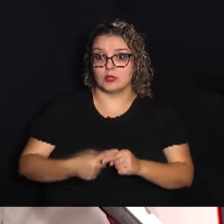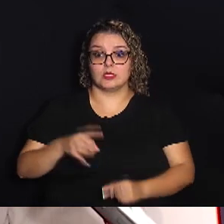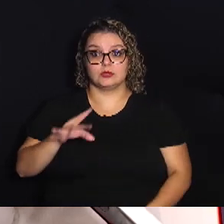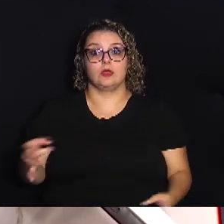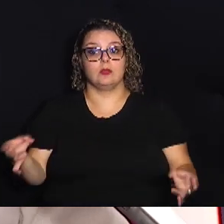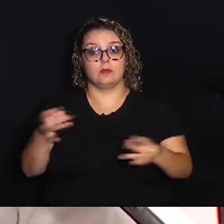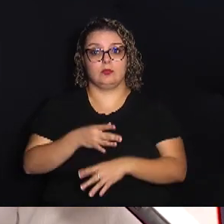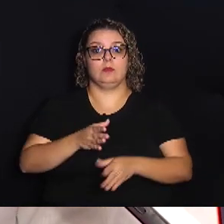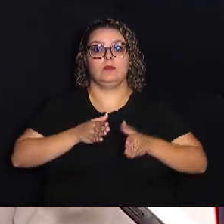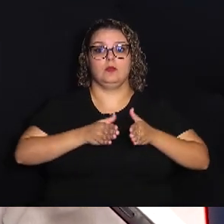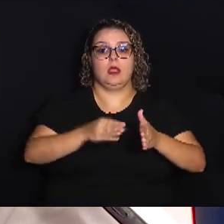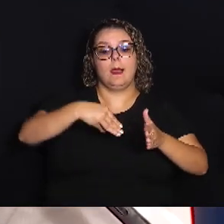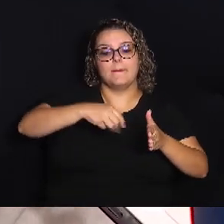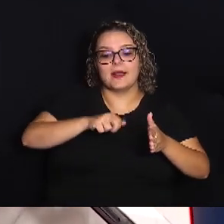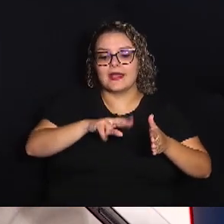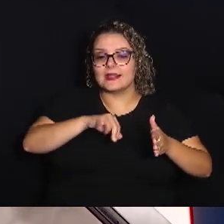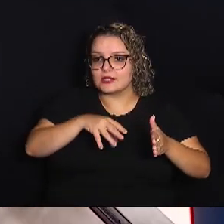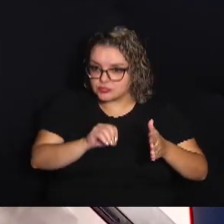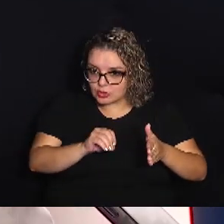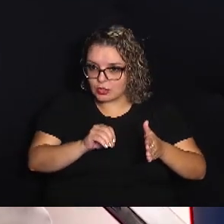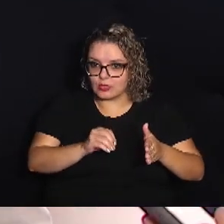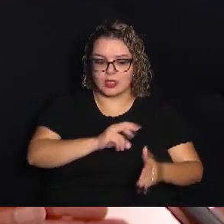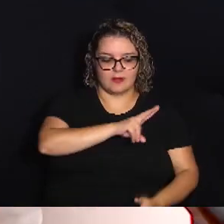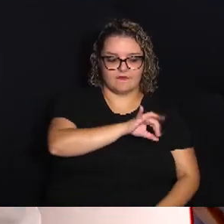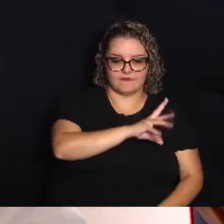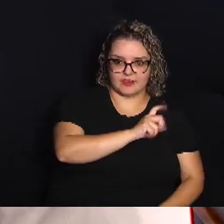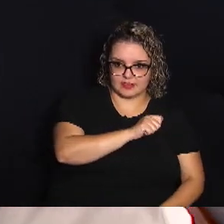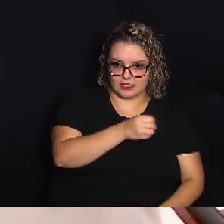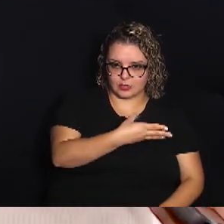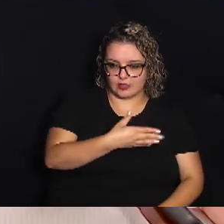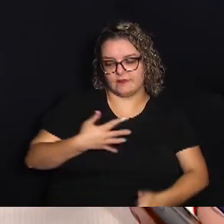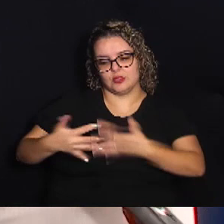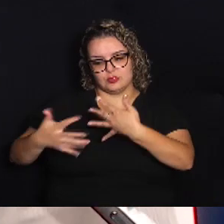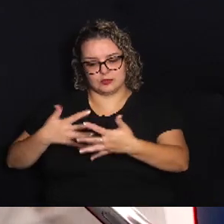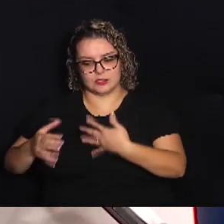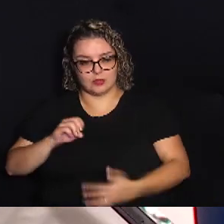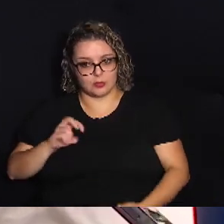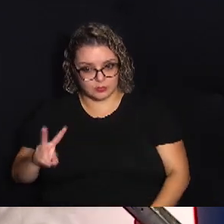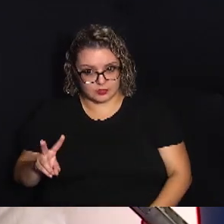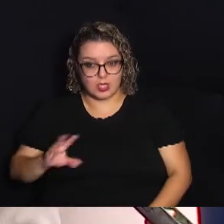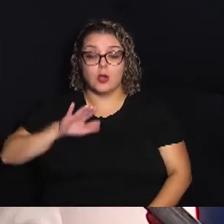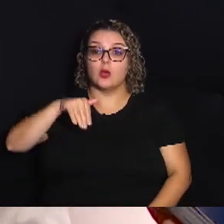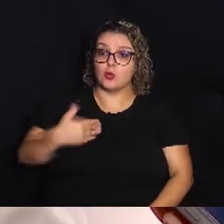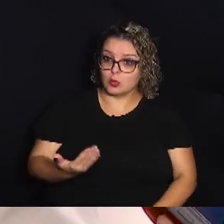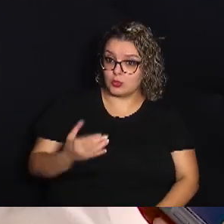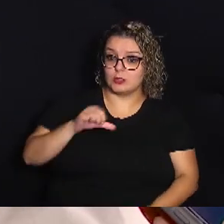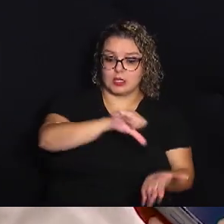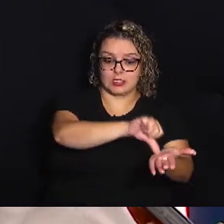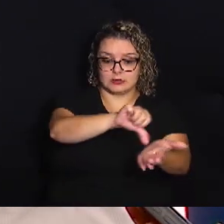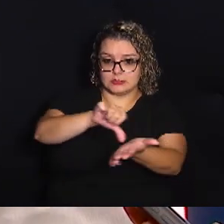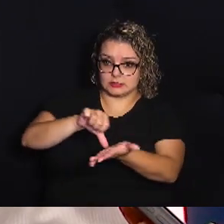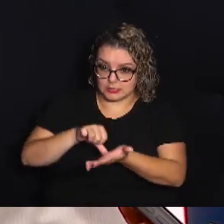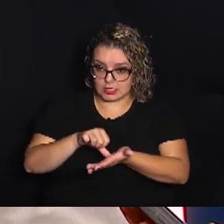porque nós só temos pronto ainda a estação Marajó entre o vida nova e o terminal Ouro Verde então a a partir do momento que